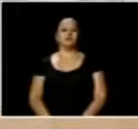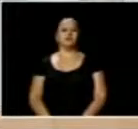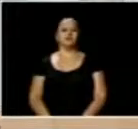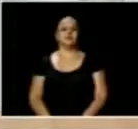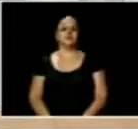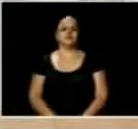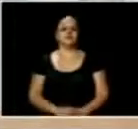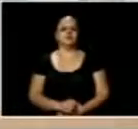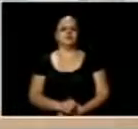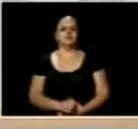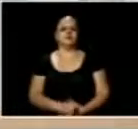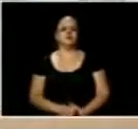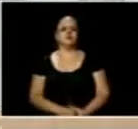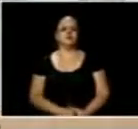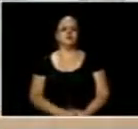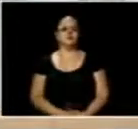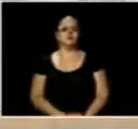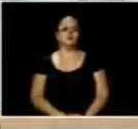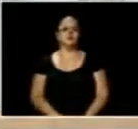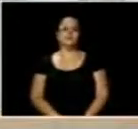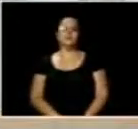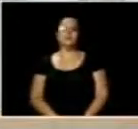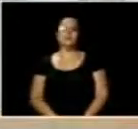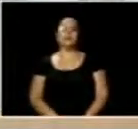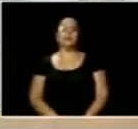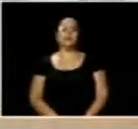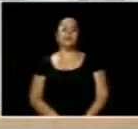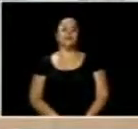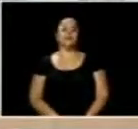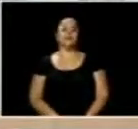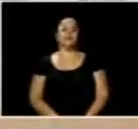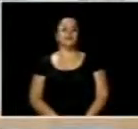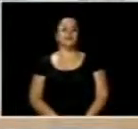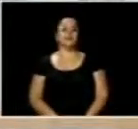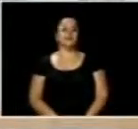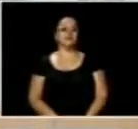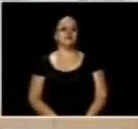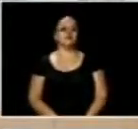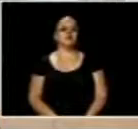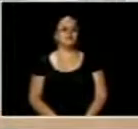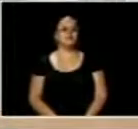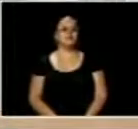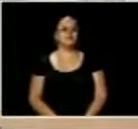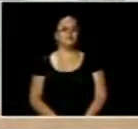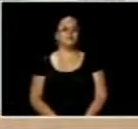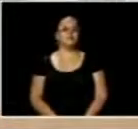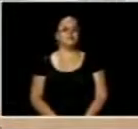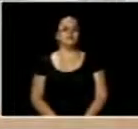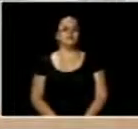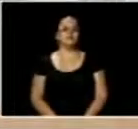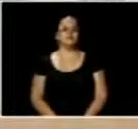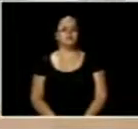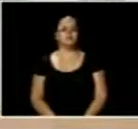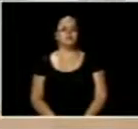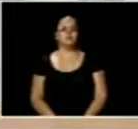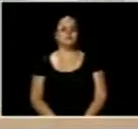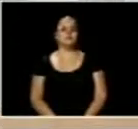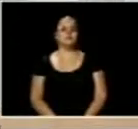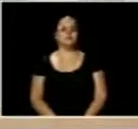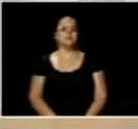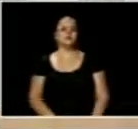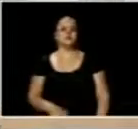patrimônio. Então, temos a lei. Mas o problema é que nós não temos